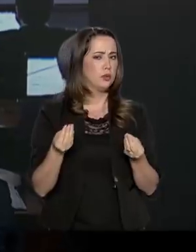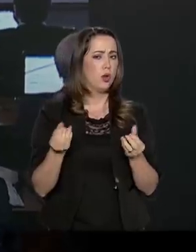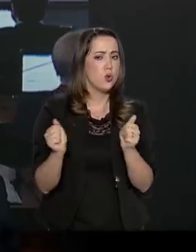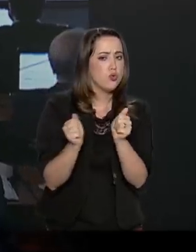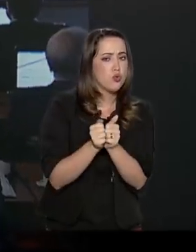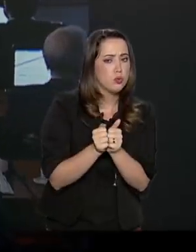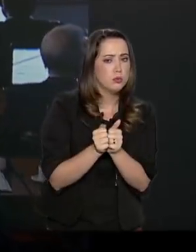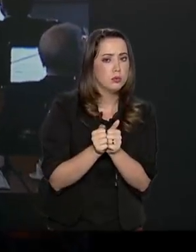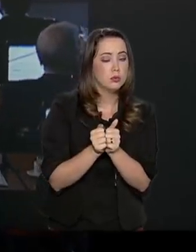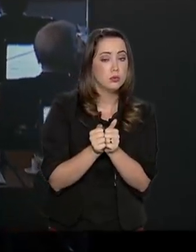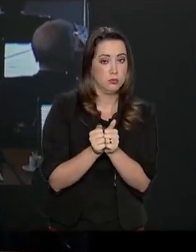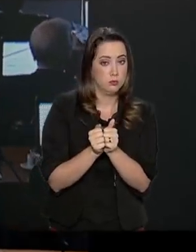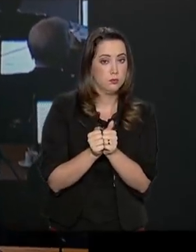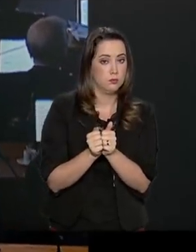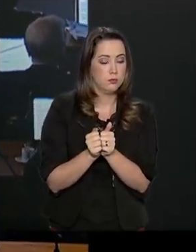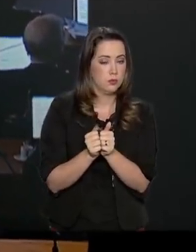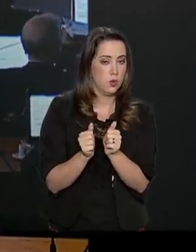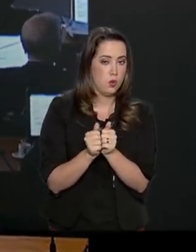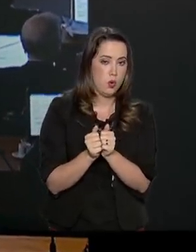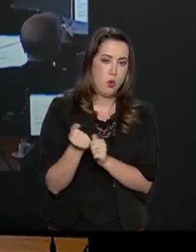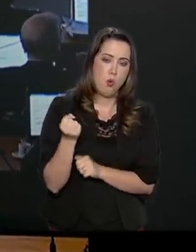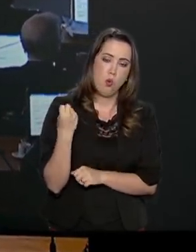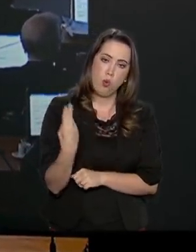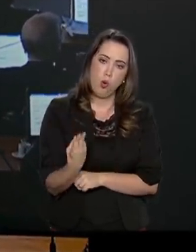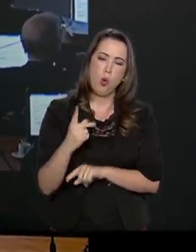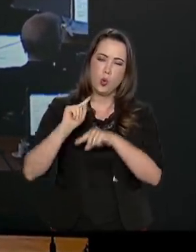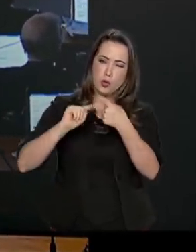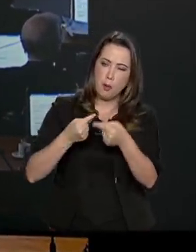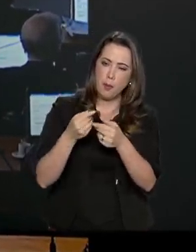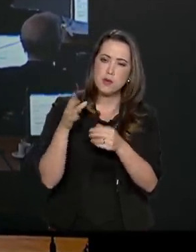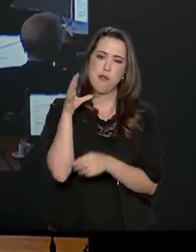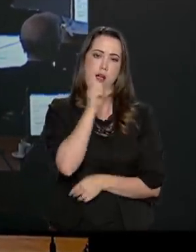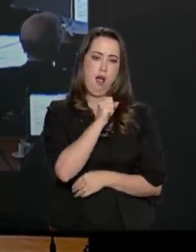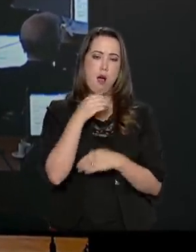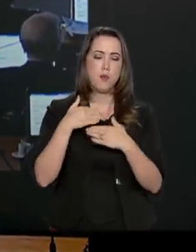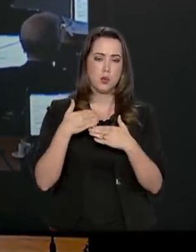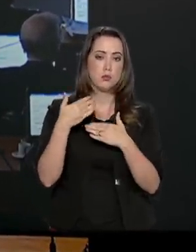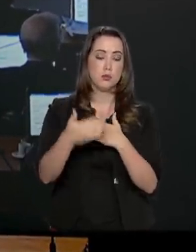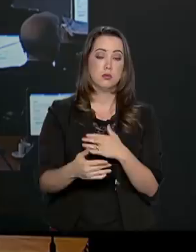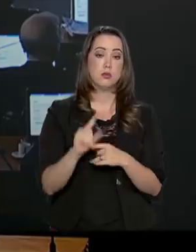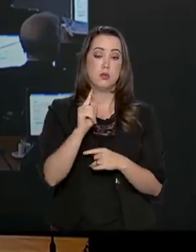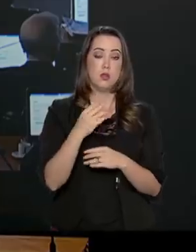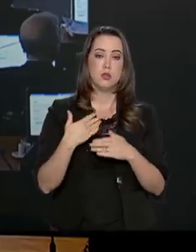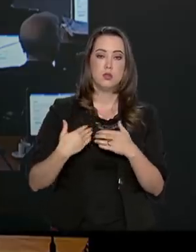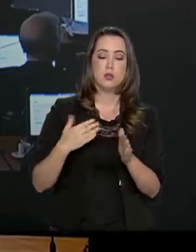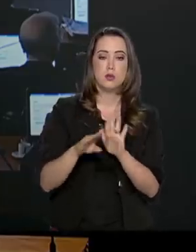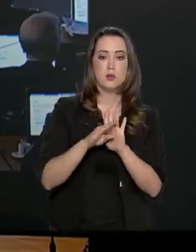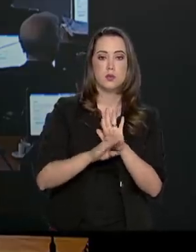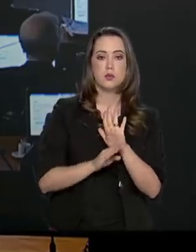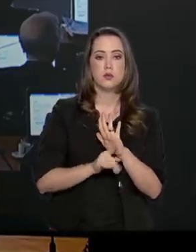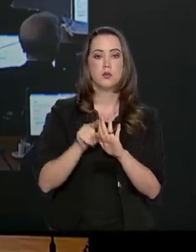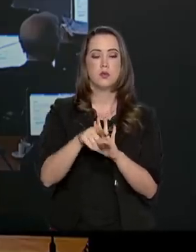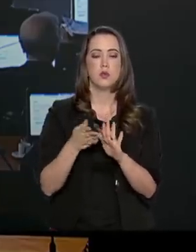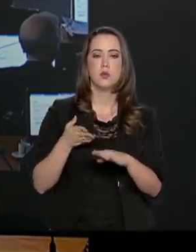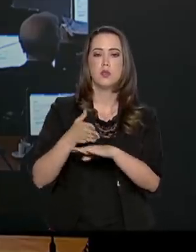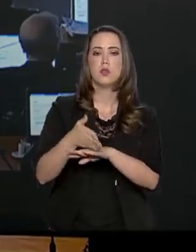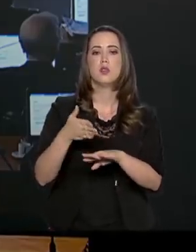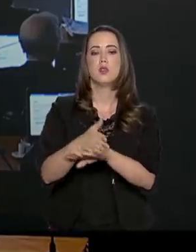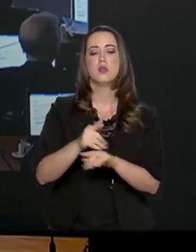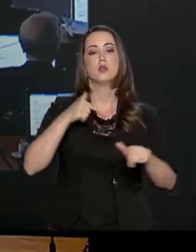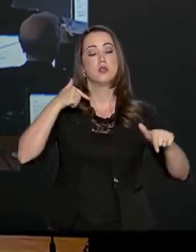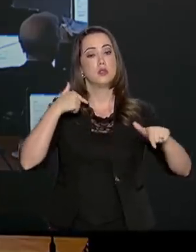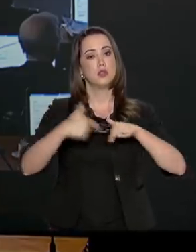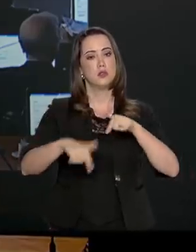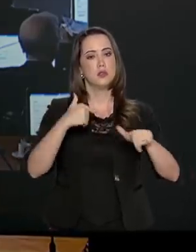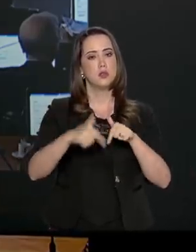Concomitantemente, tá? Ou logo em seguida à realização desse projeto, entrariam